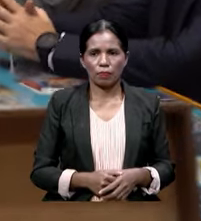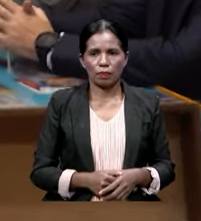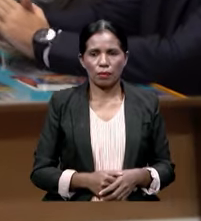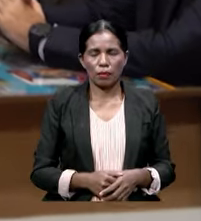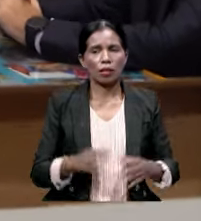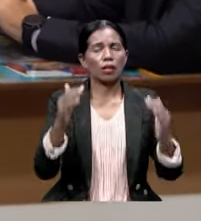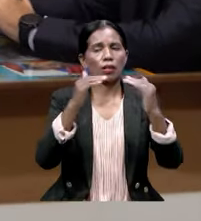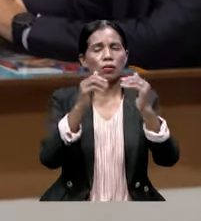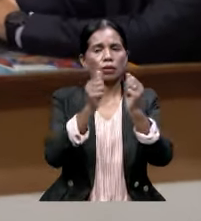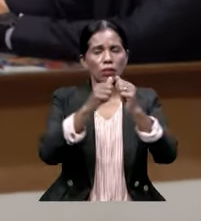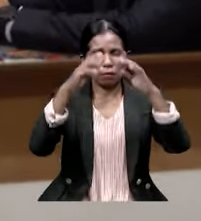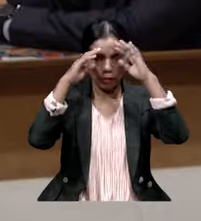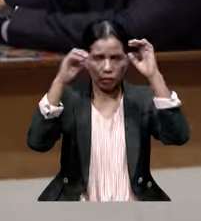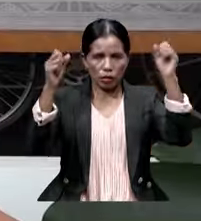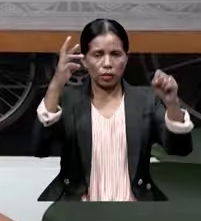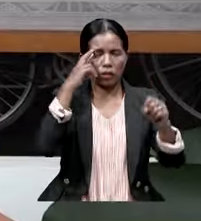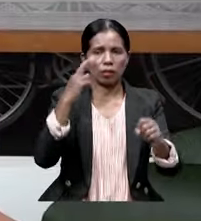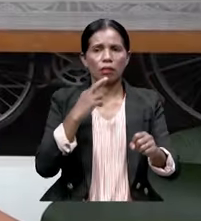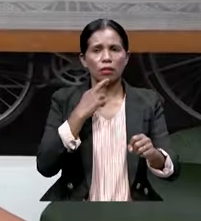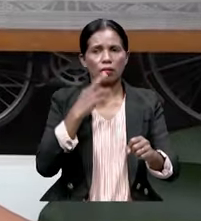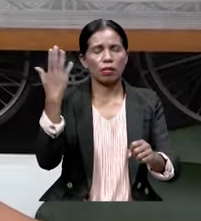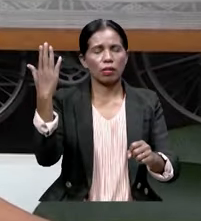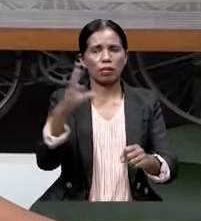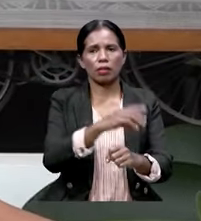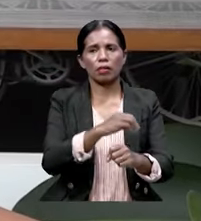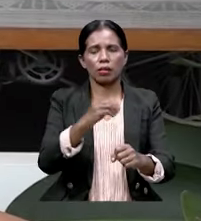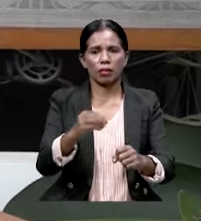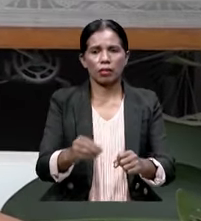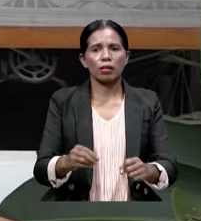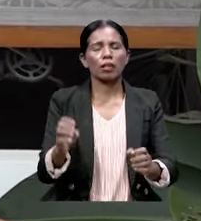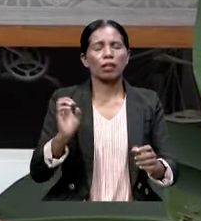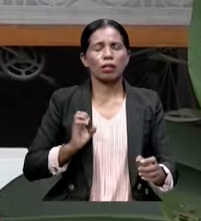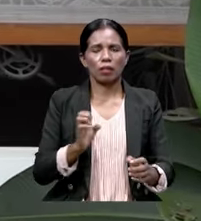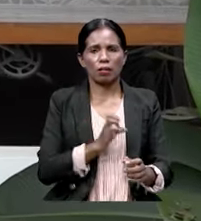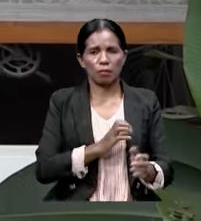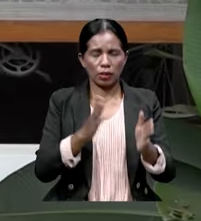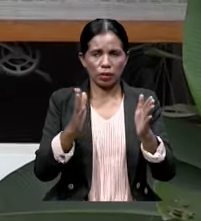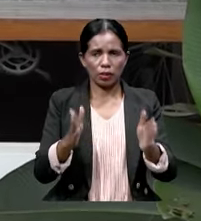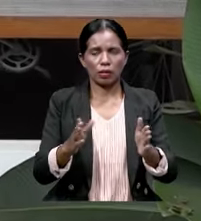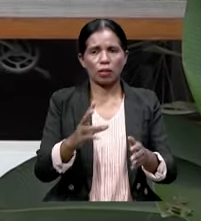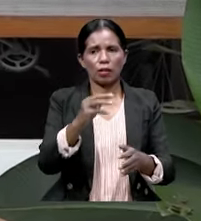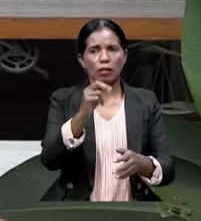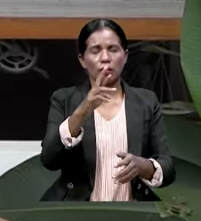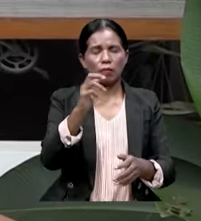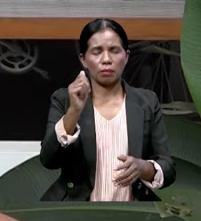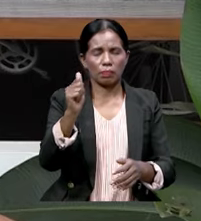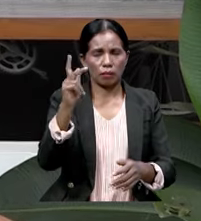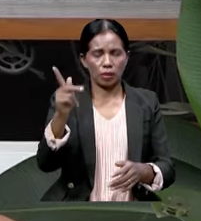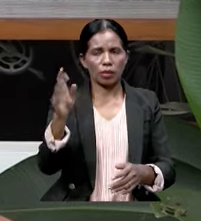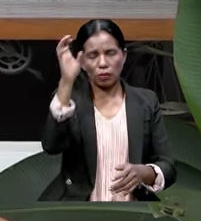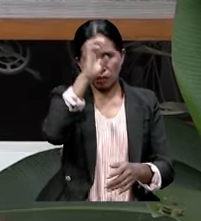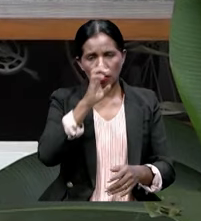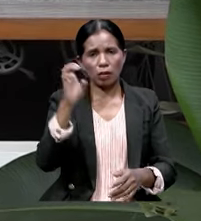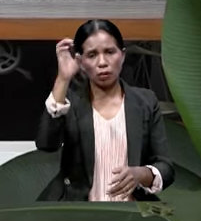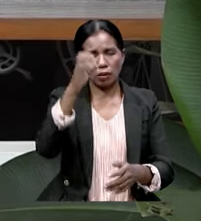Foi no encontro com o Presidente da República, José Ramos Horta, e a Galeria Viva, embaixador da União Europeia, Mark Frederick Teten, União Europeia, a